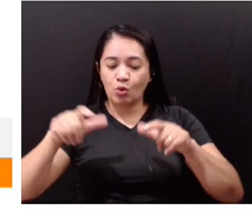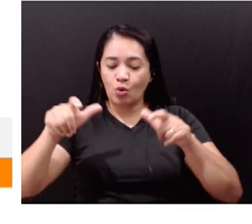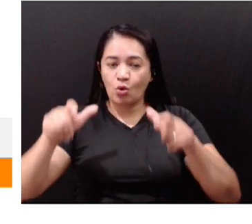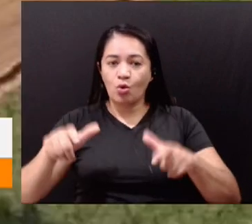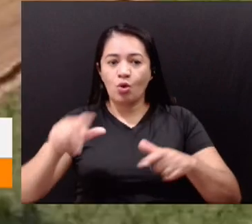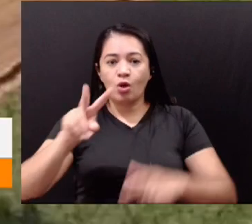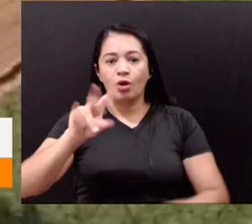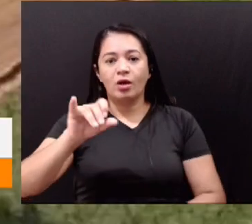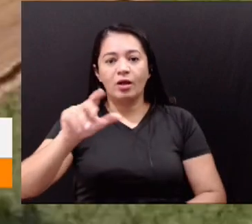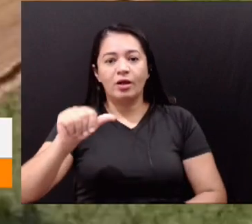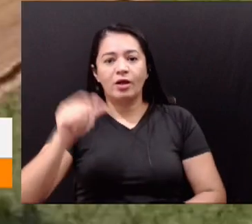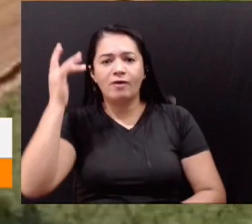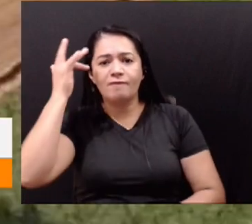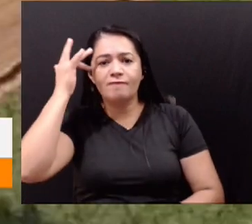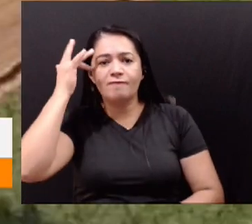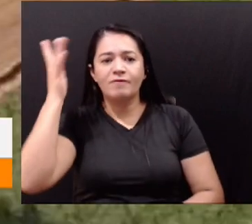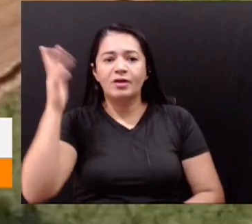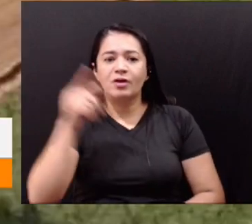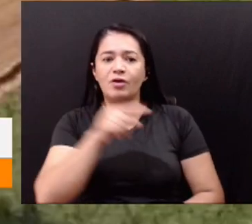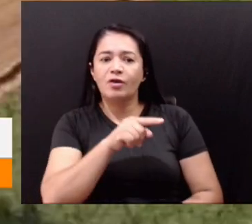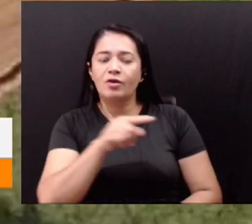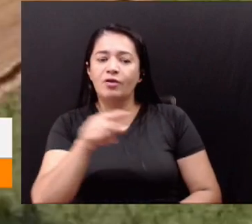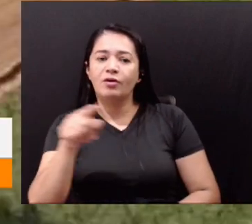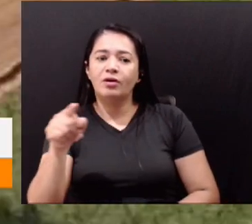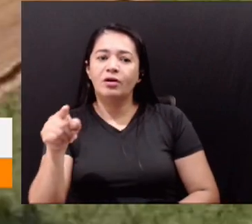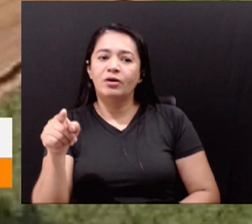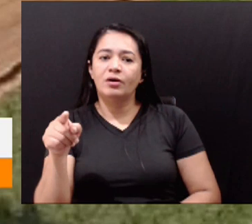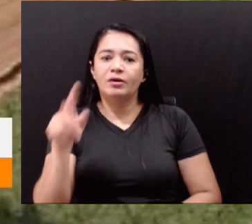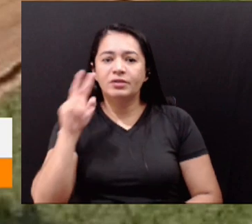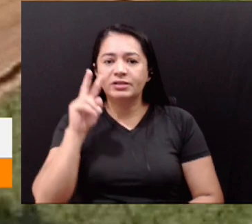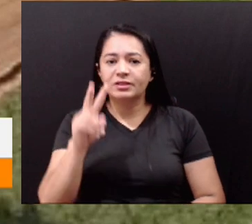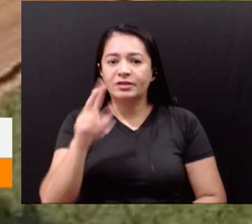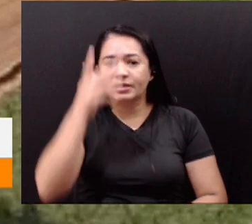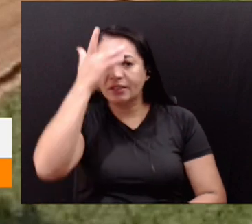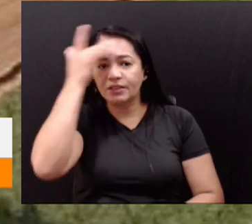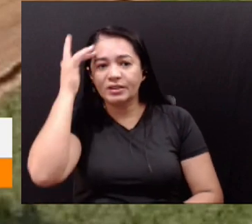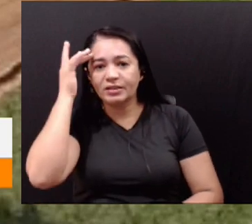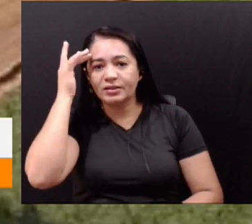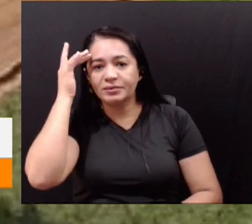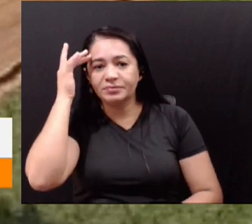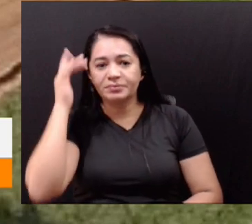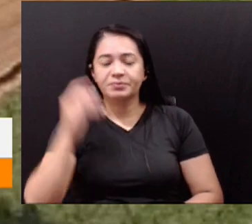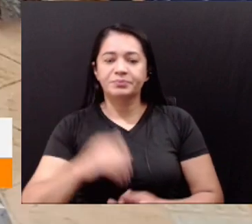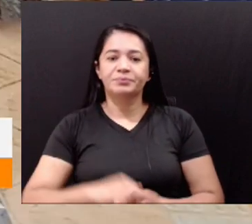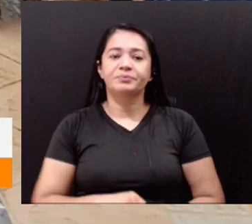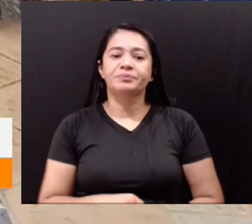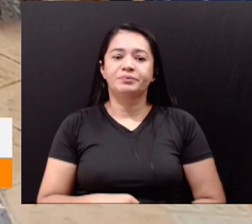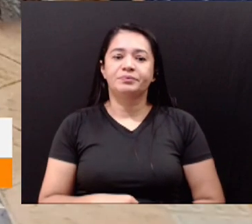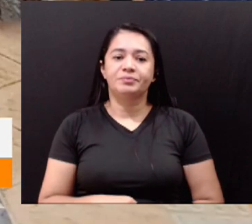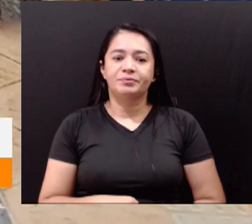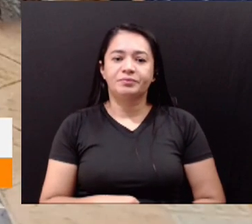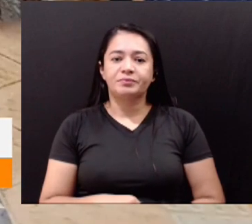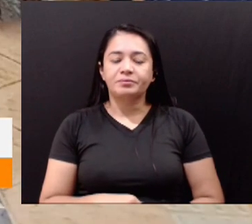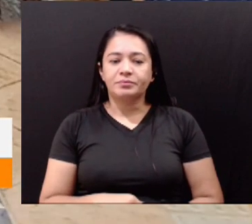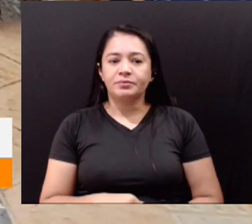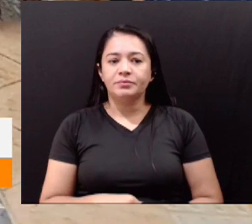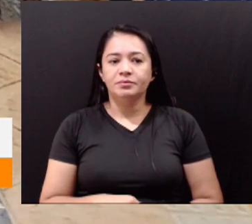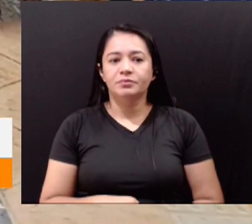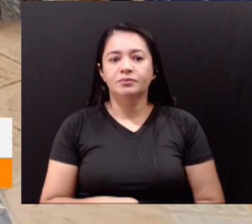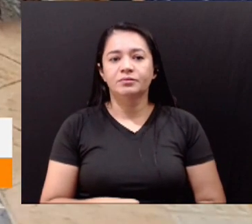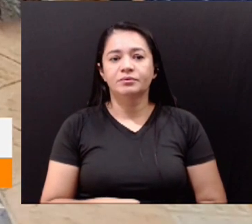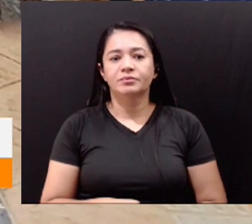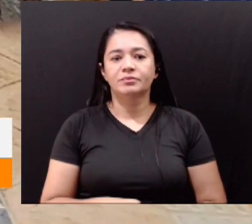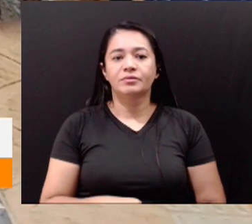facilita você ver as pessoas e interagir com os seus. E o que tem a